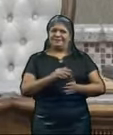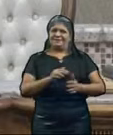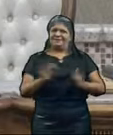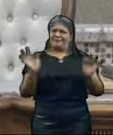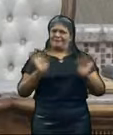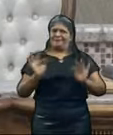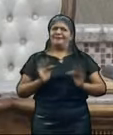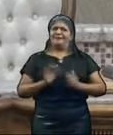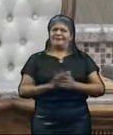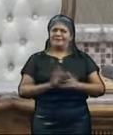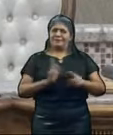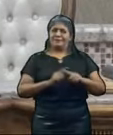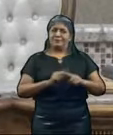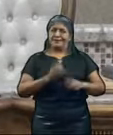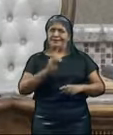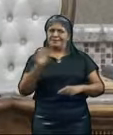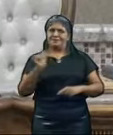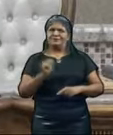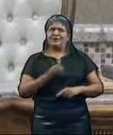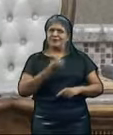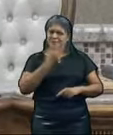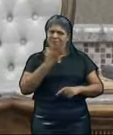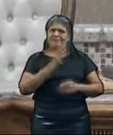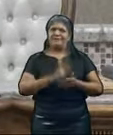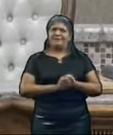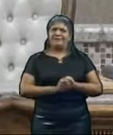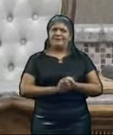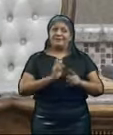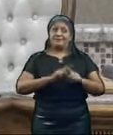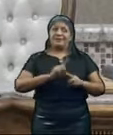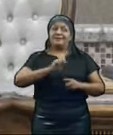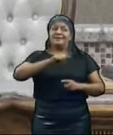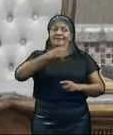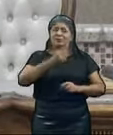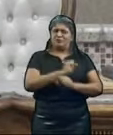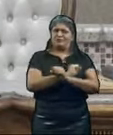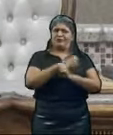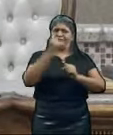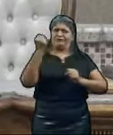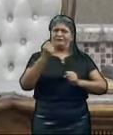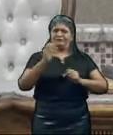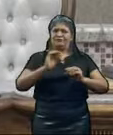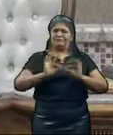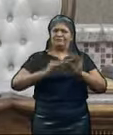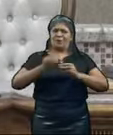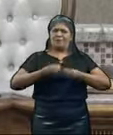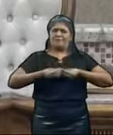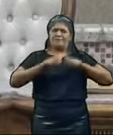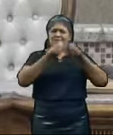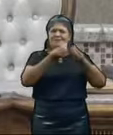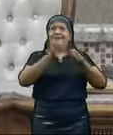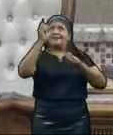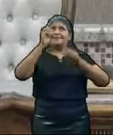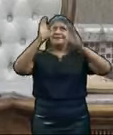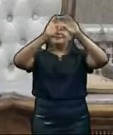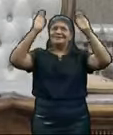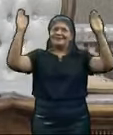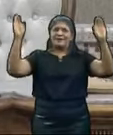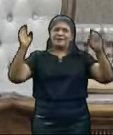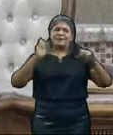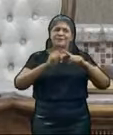dia exultai porque Eis que é grande o vosso galardão no céu pois assim